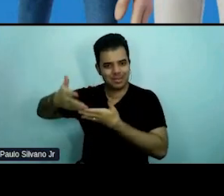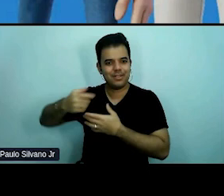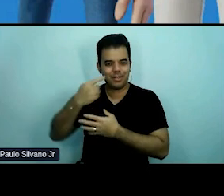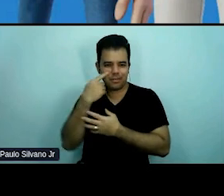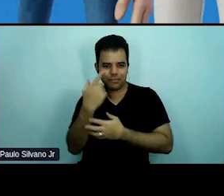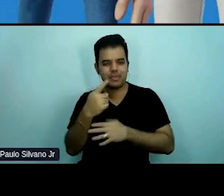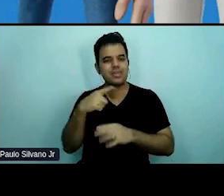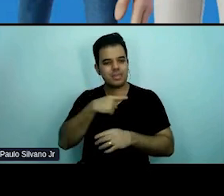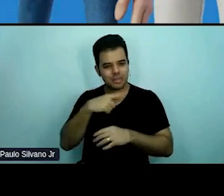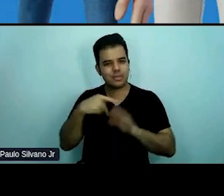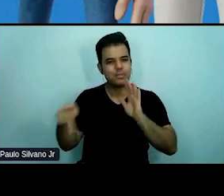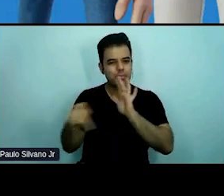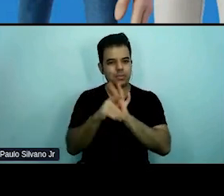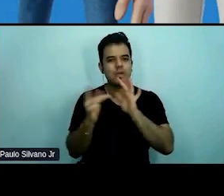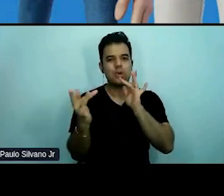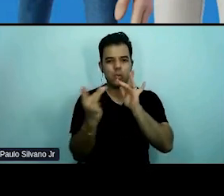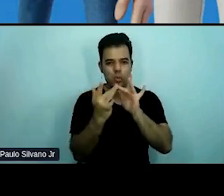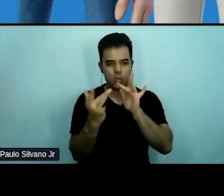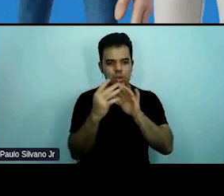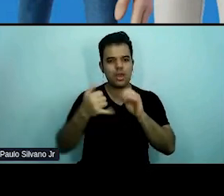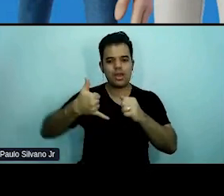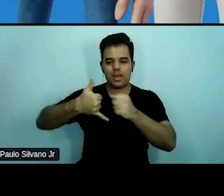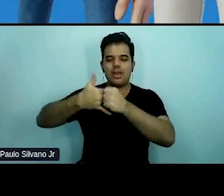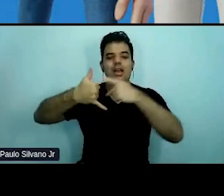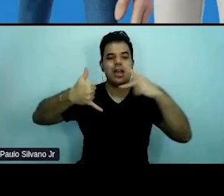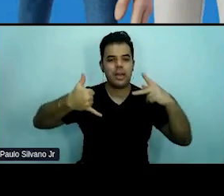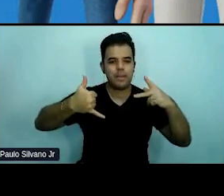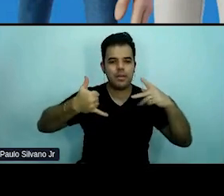o endereço, tá, do nosso aplicativo para vocês